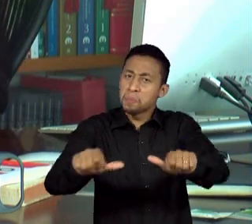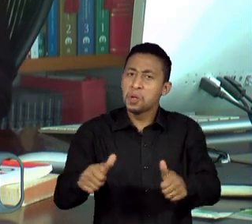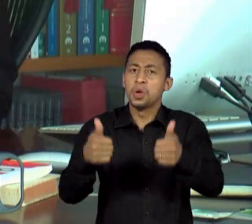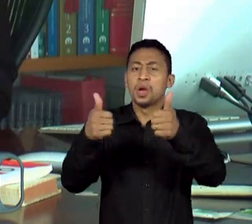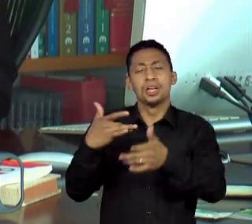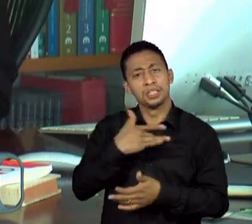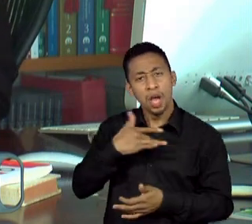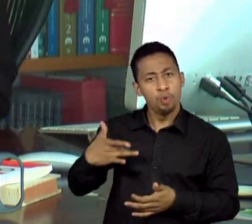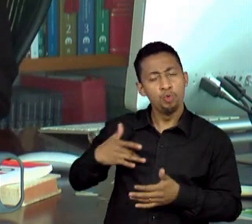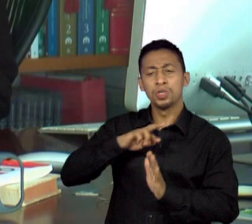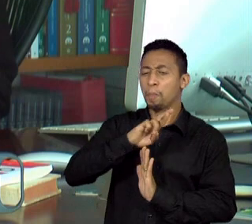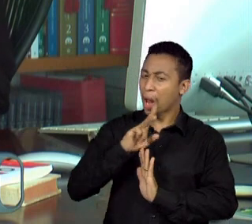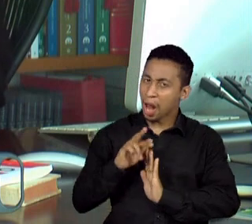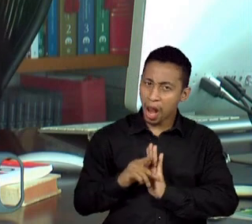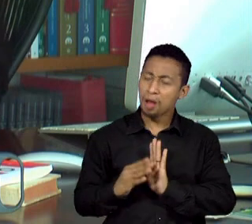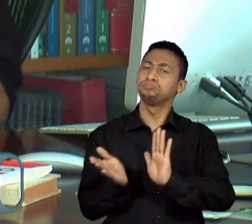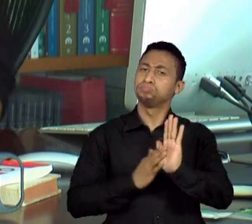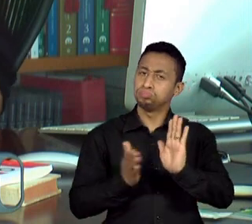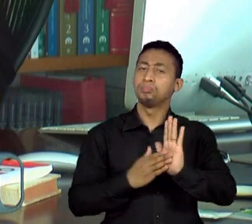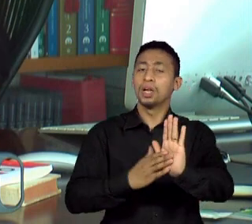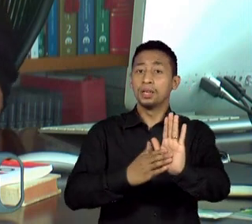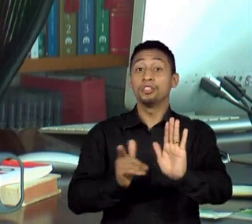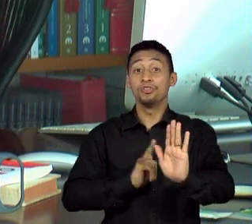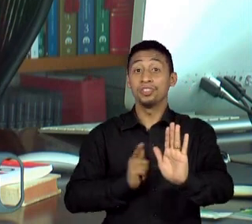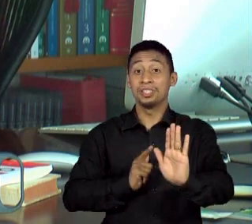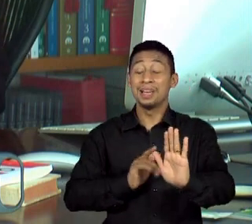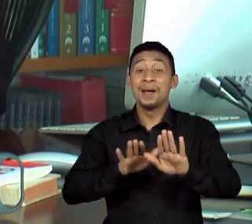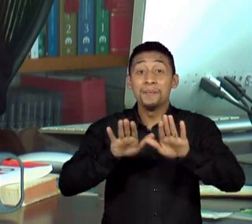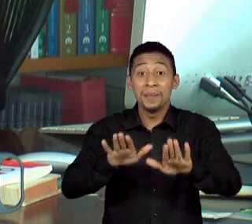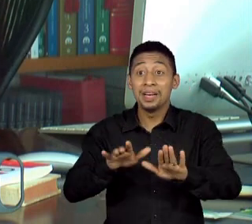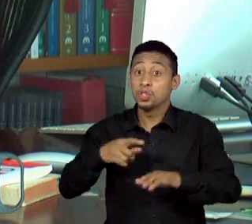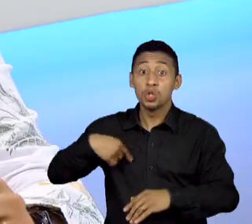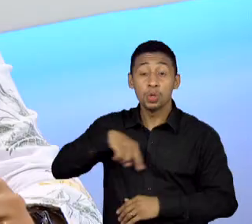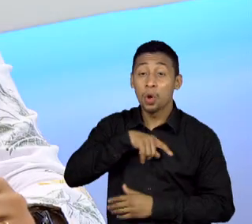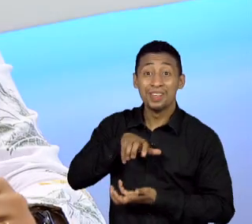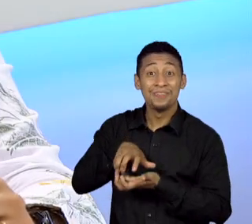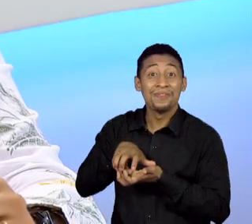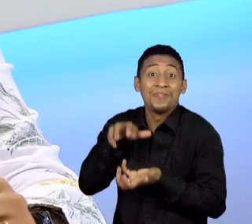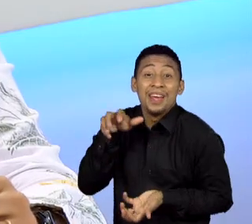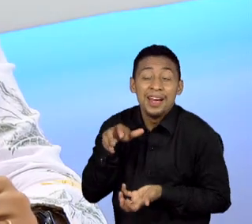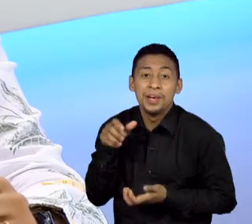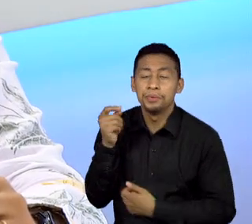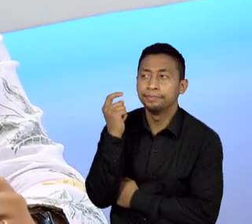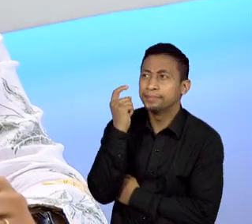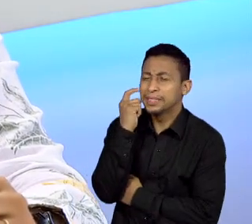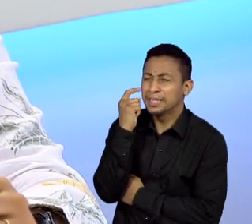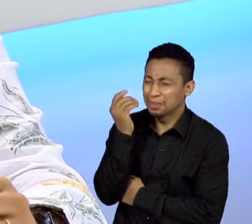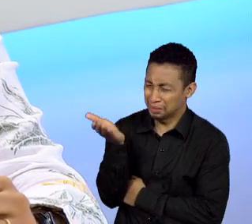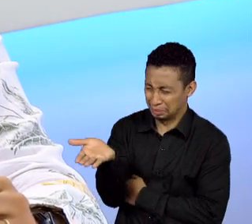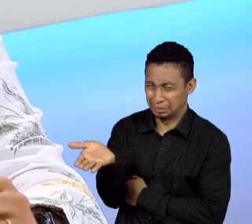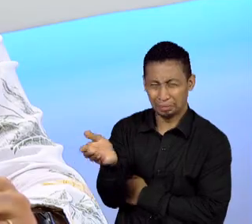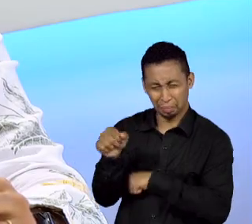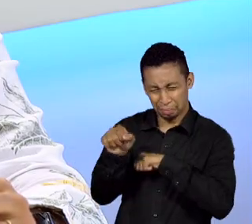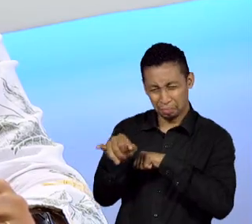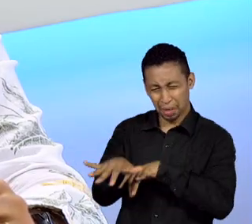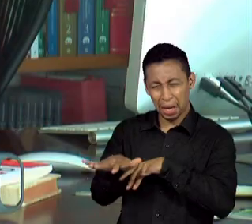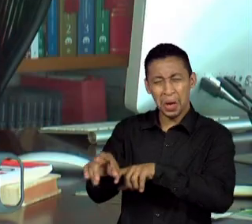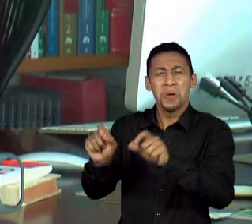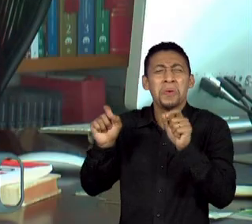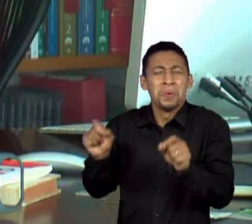de tudo, né? Então eles tinham pautas, mas a gente, os mais velhos, podiam pensar que, mas isso está